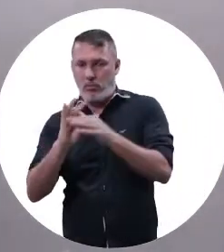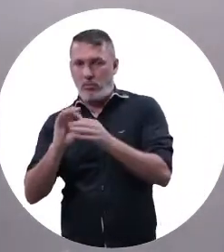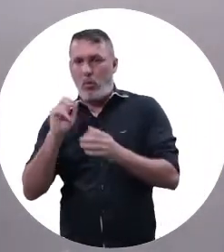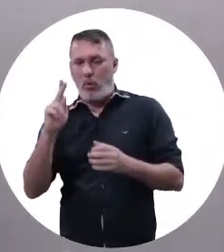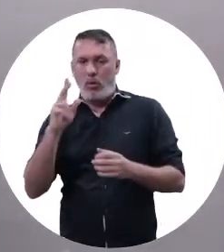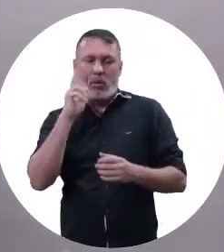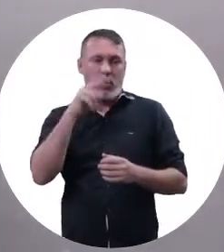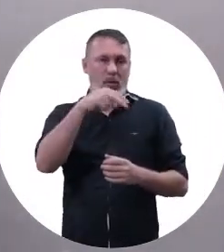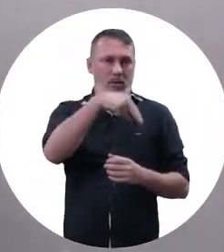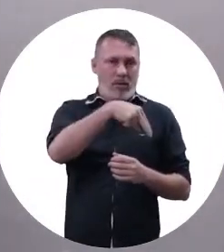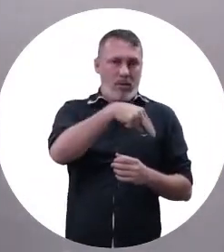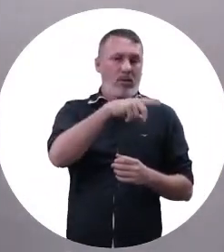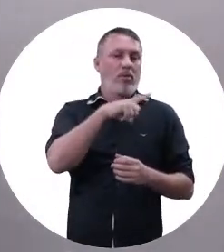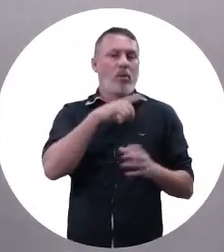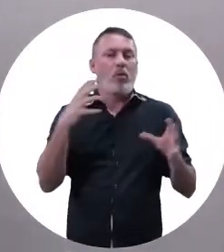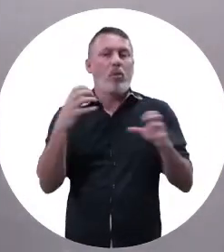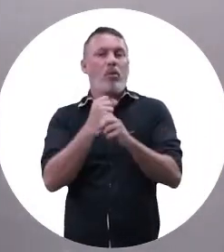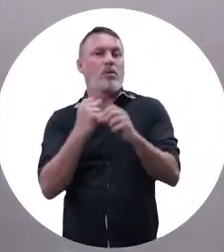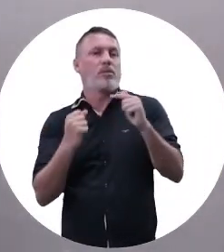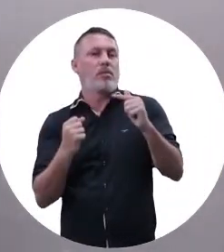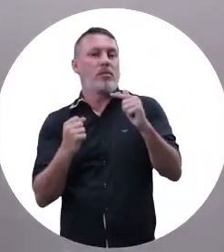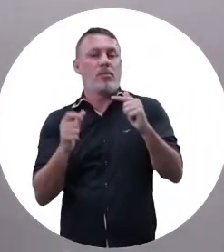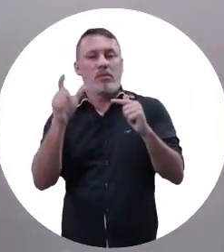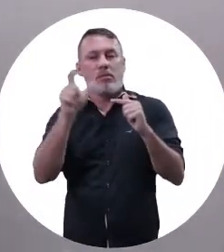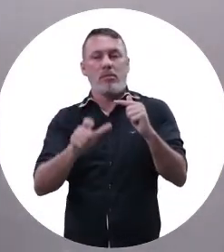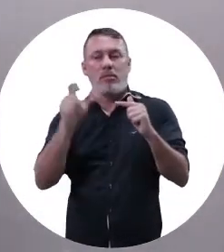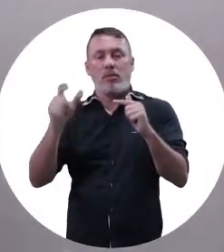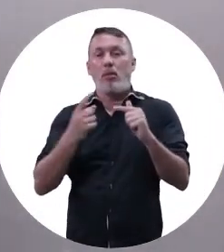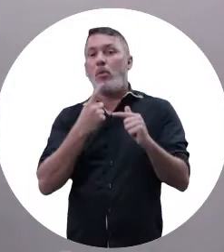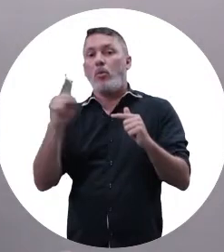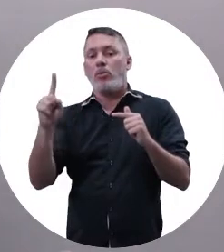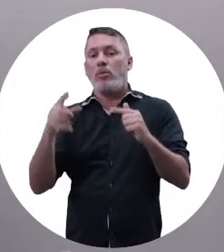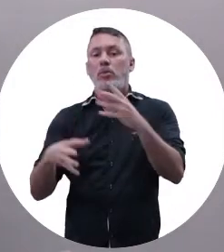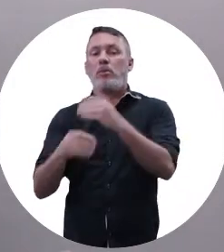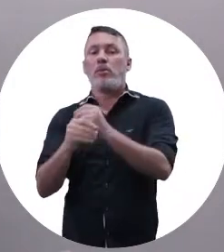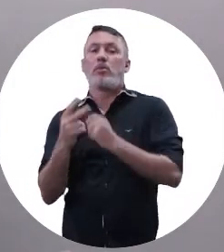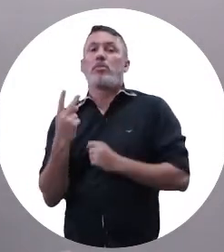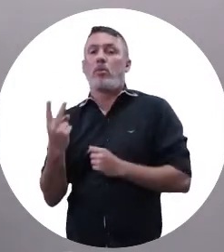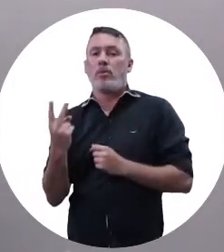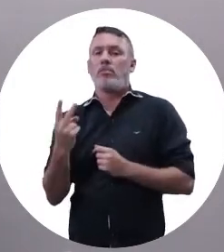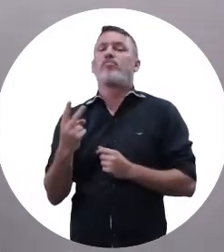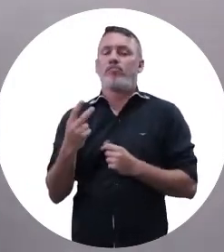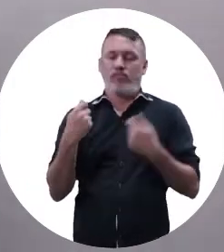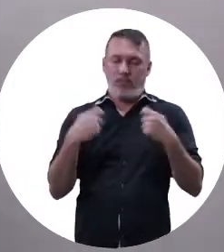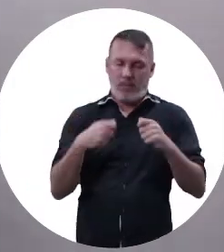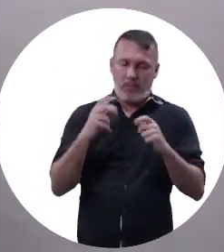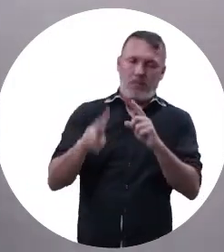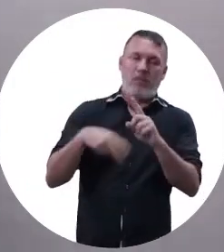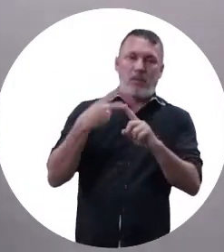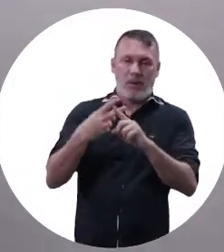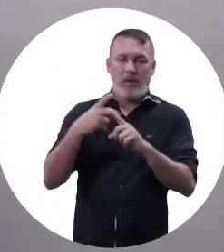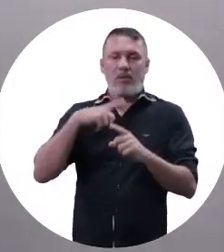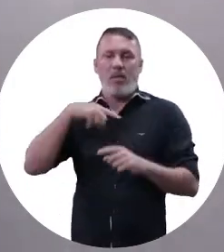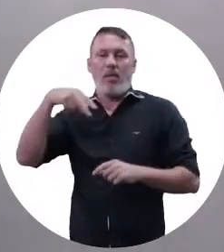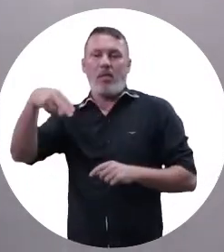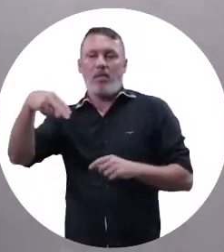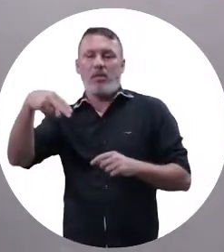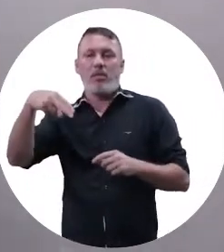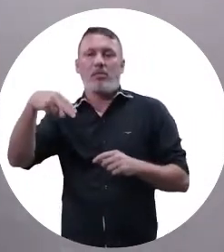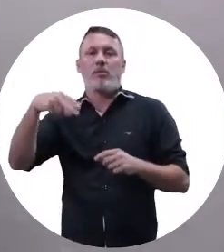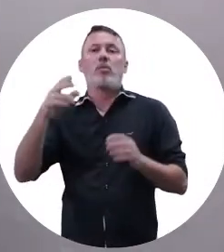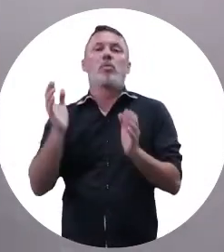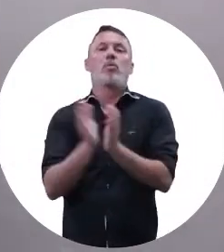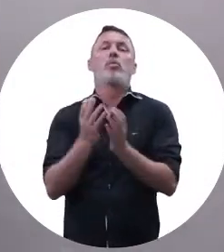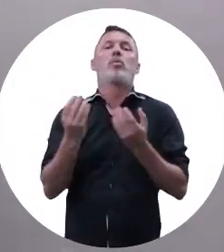Ok? Nitrogênio agora tem 7 elétrons na última camada e o hidrogênio tem 2. Preciso de mais um elétron para o